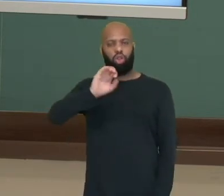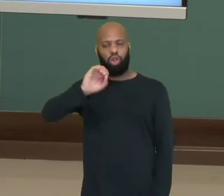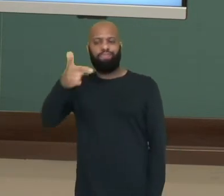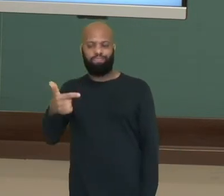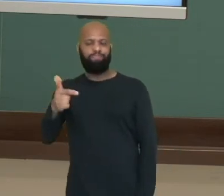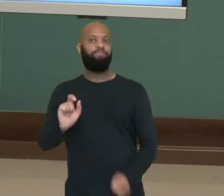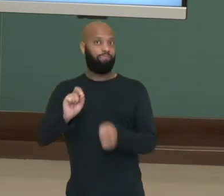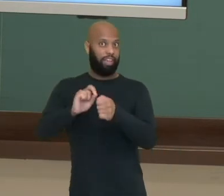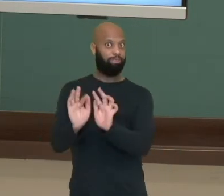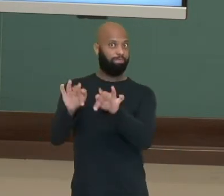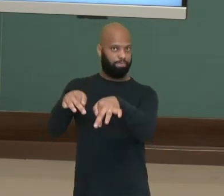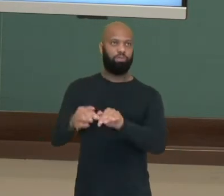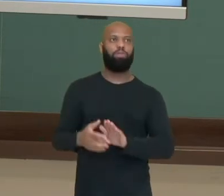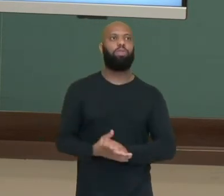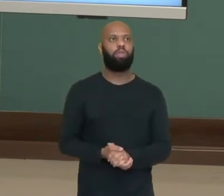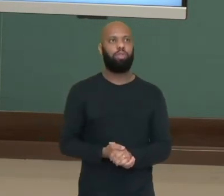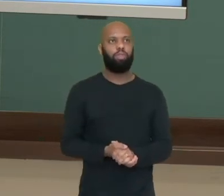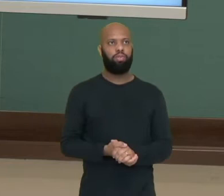finalzinho.